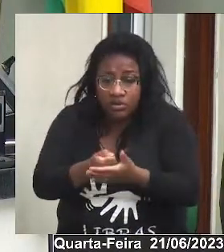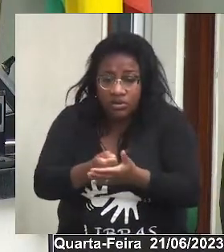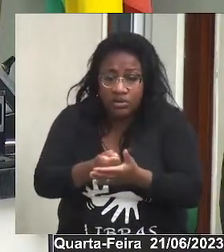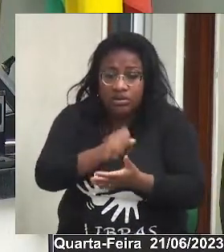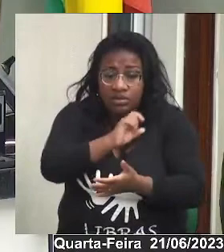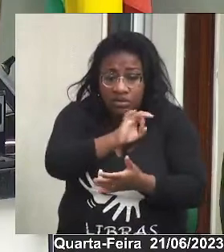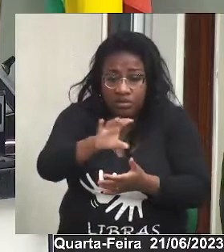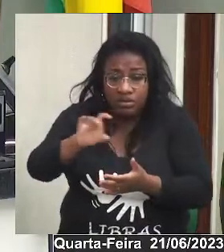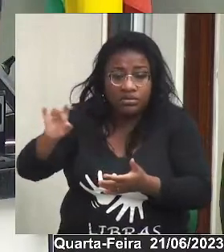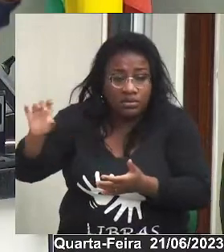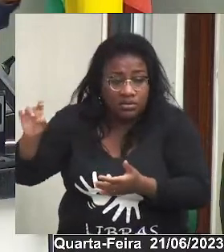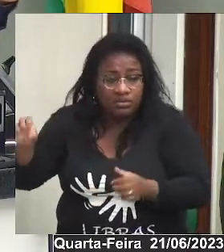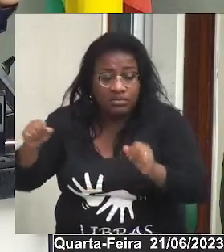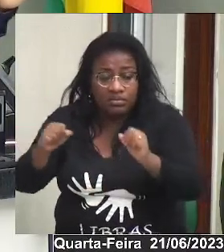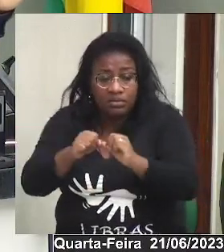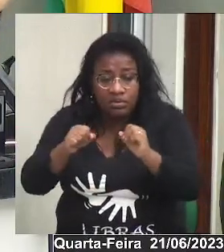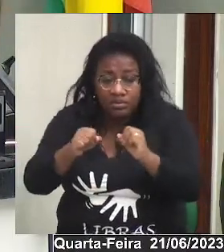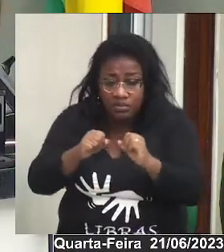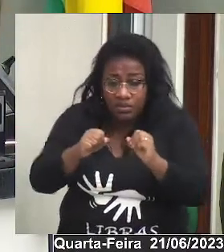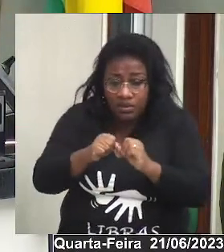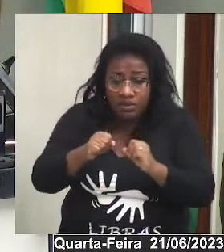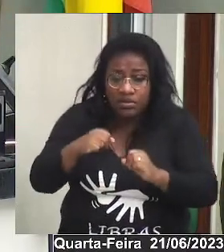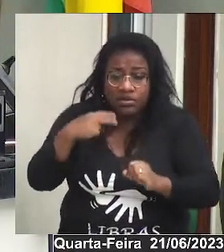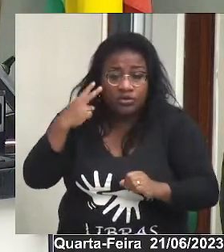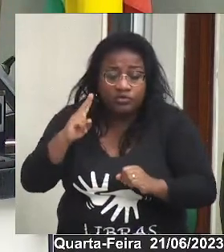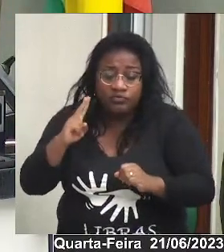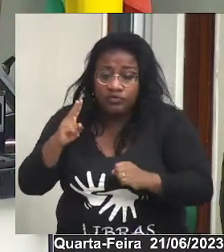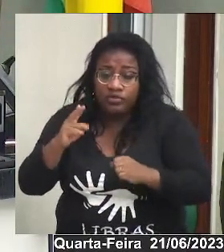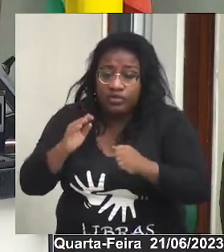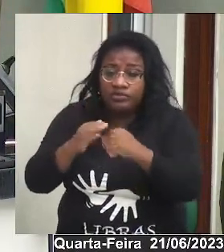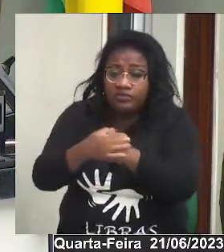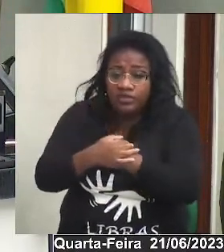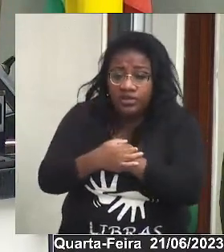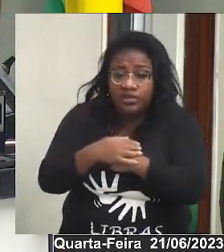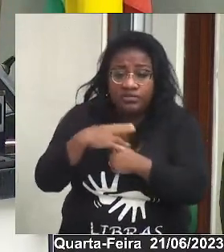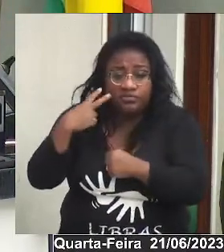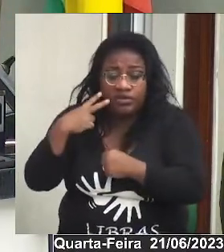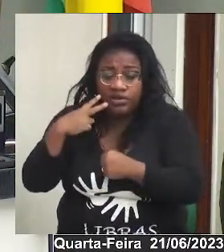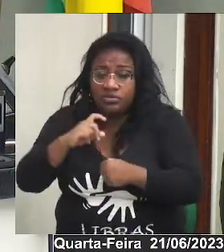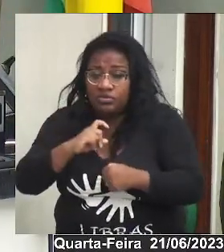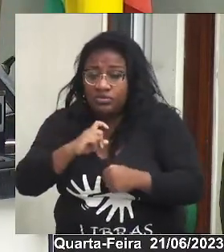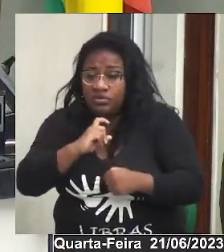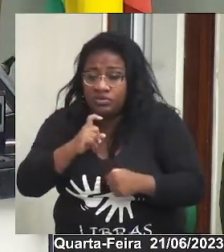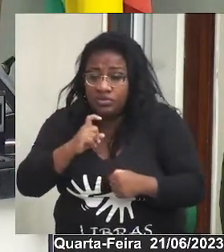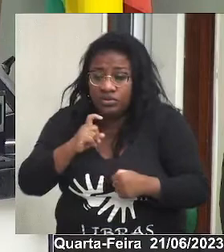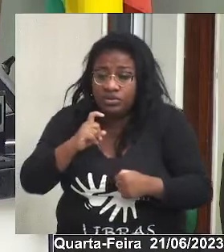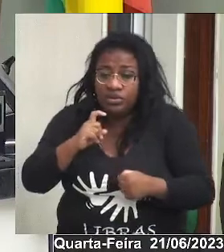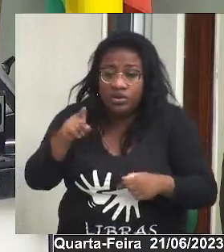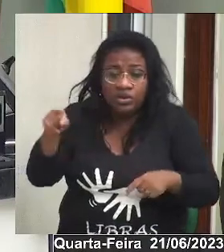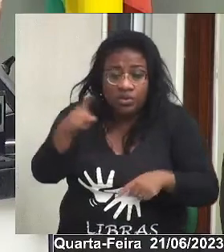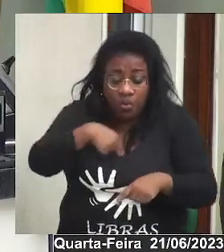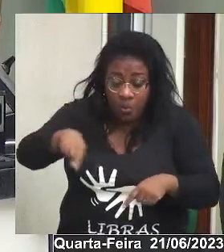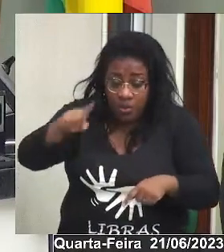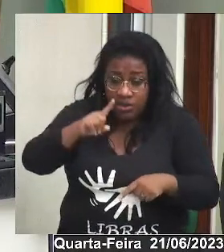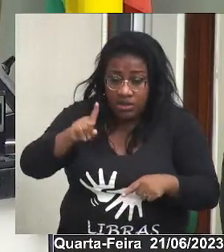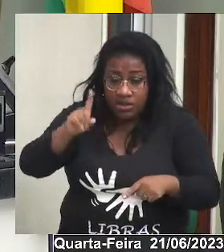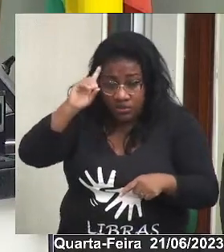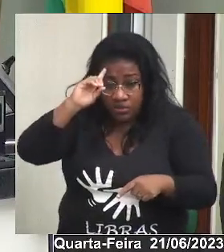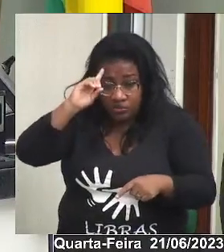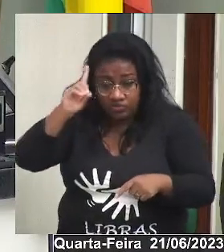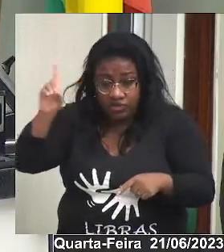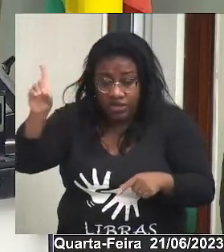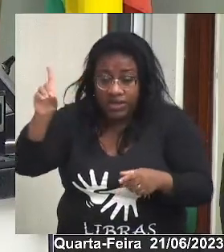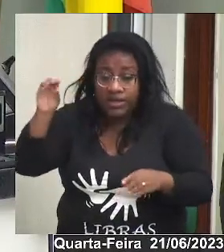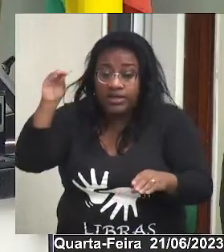Cada um paga pela sua atitude. Eu não estou aqui para defender vereador nenhum, eu sempre falei. Aqui, quando chegar a eleição, todo mundo é adversário.